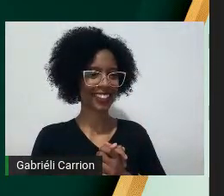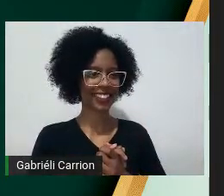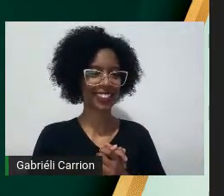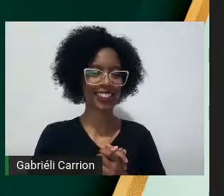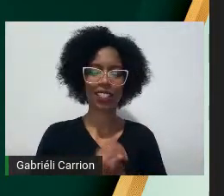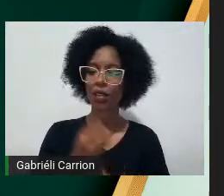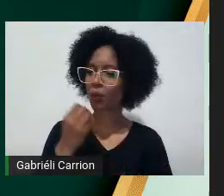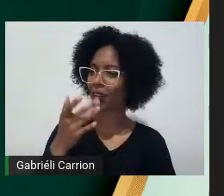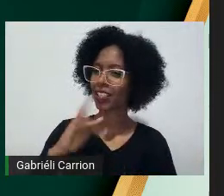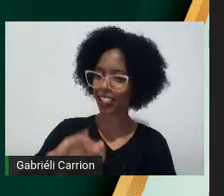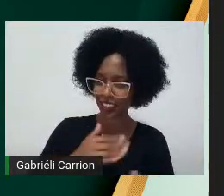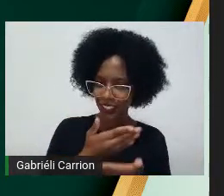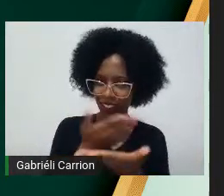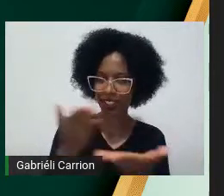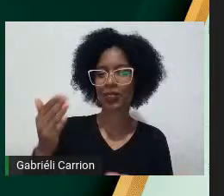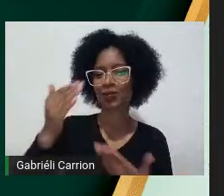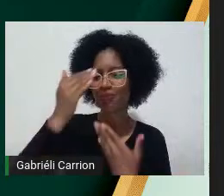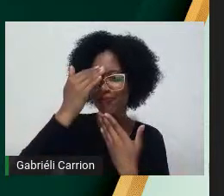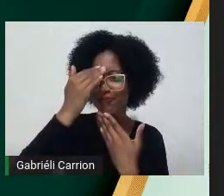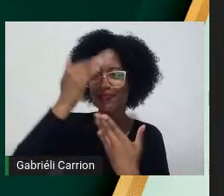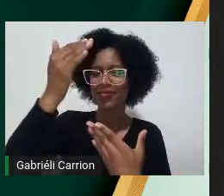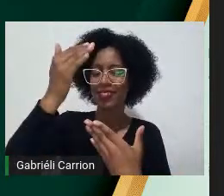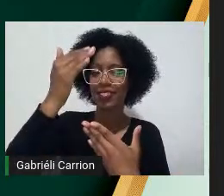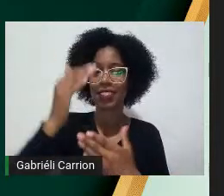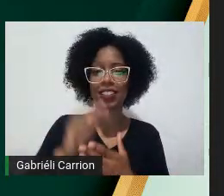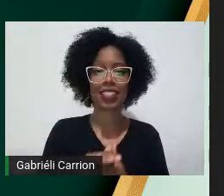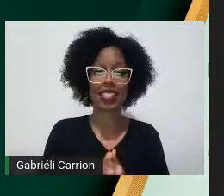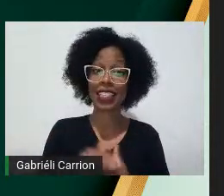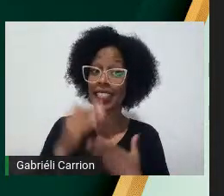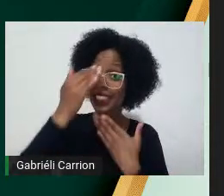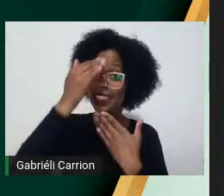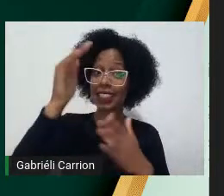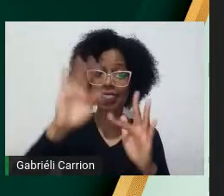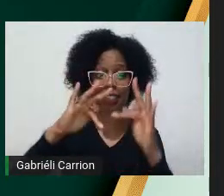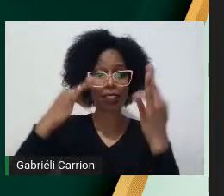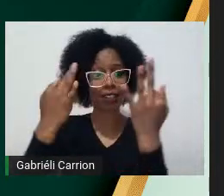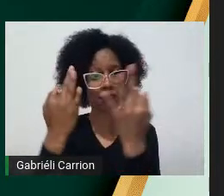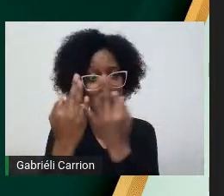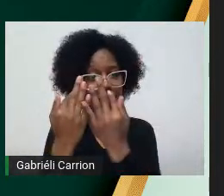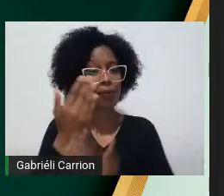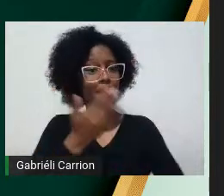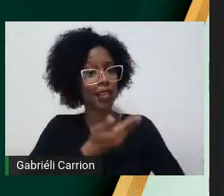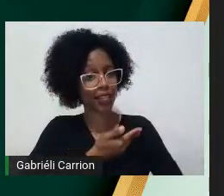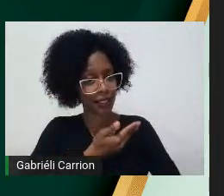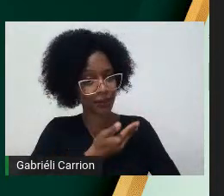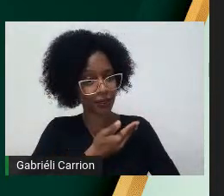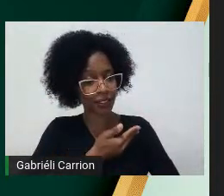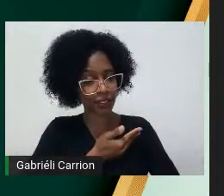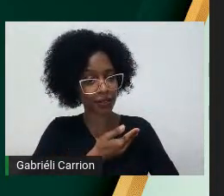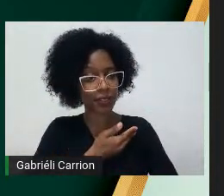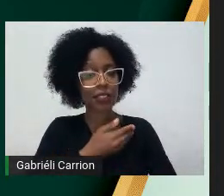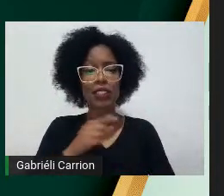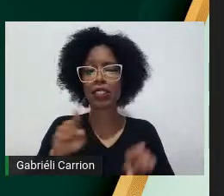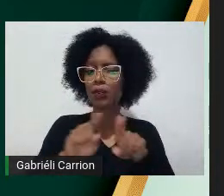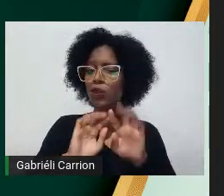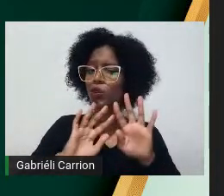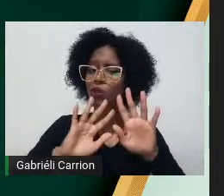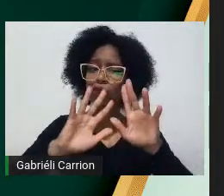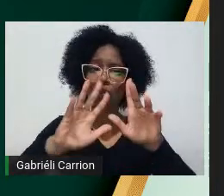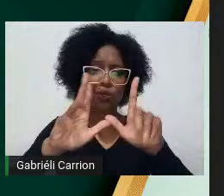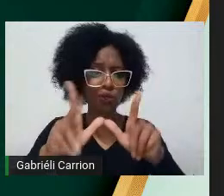Boa tarde a todos, muito obrigada, eu queria agradecer a minha família, aos meus amigos e a toda a comunidade